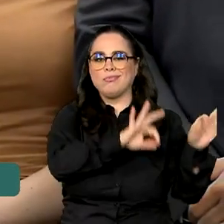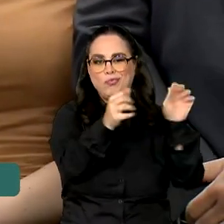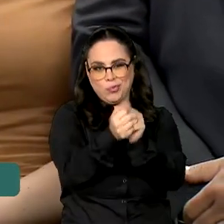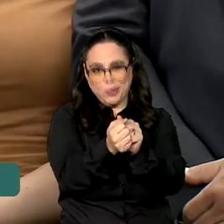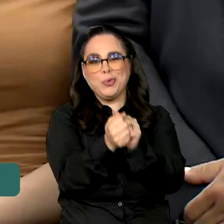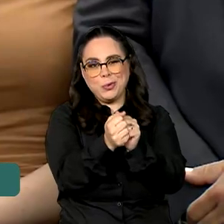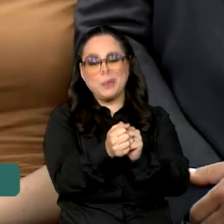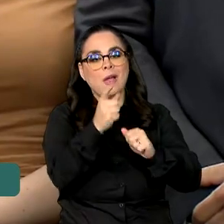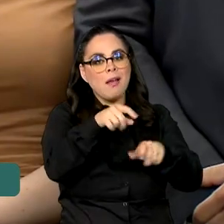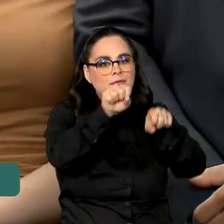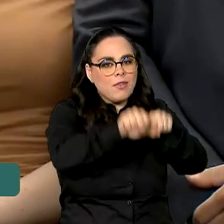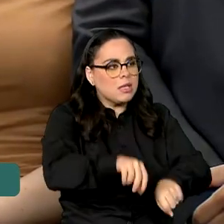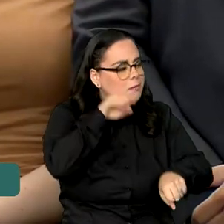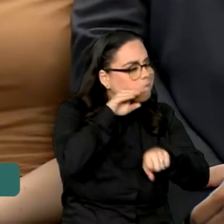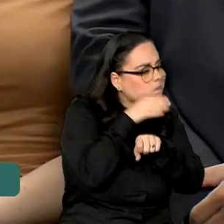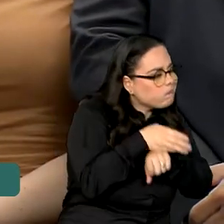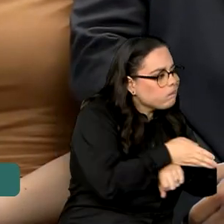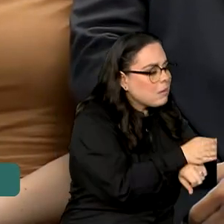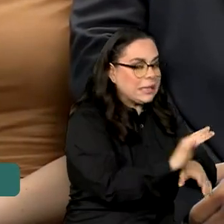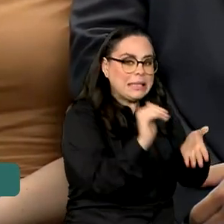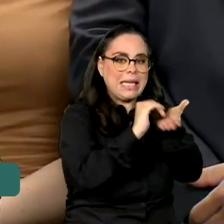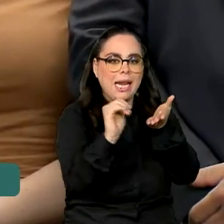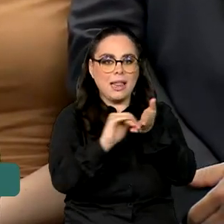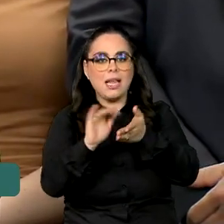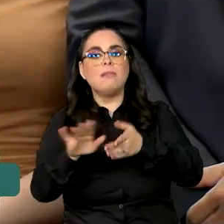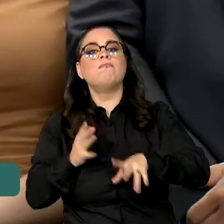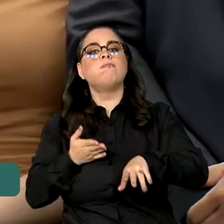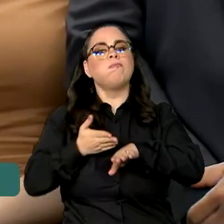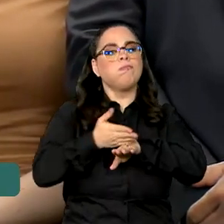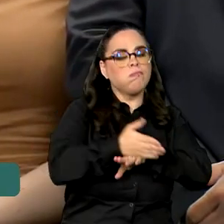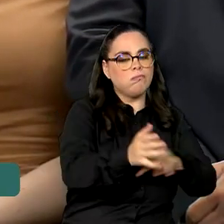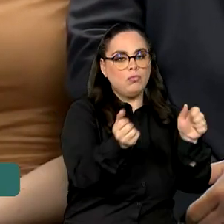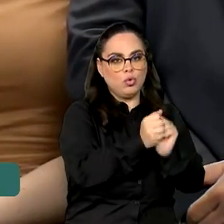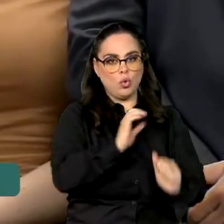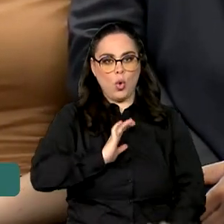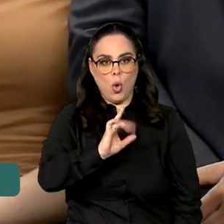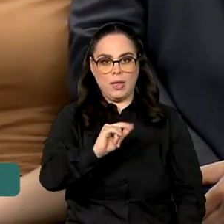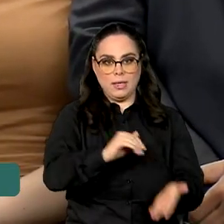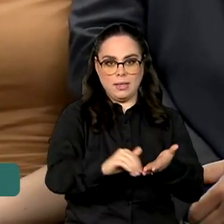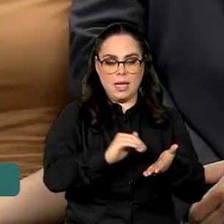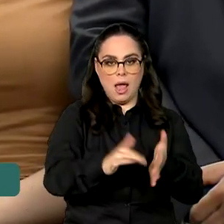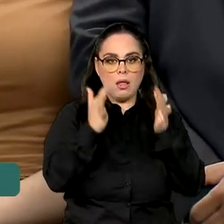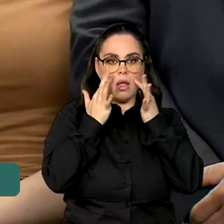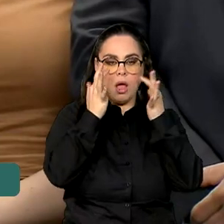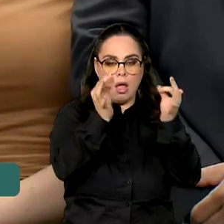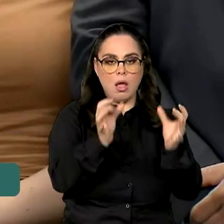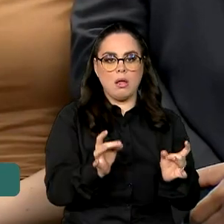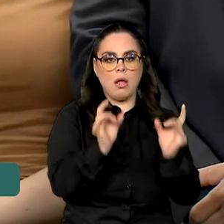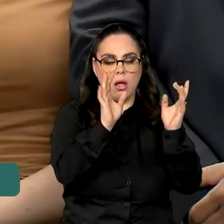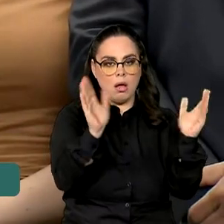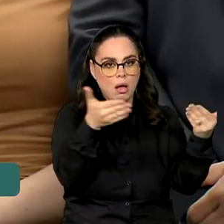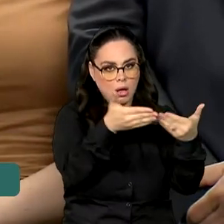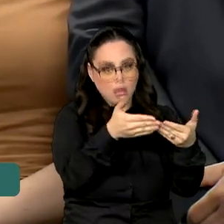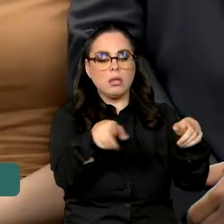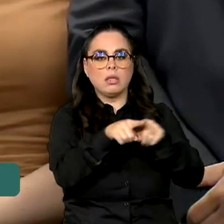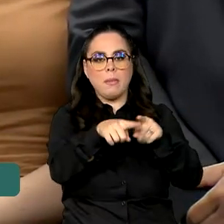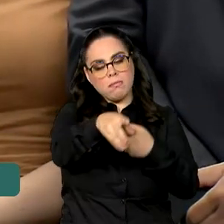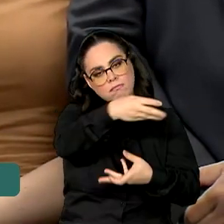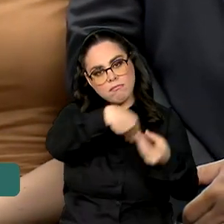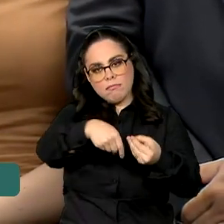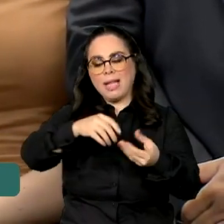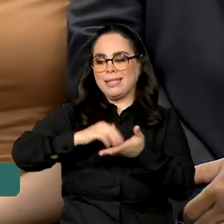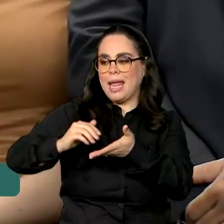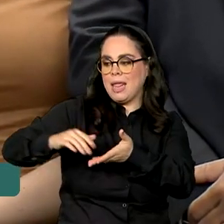visitas em que eh nossas secretarias né com a coordenação do secretário de atenção especializada mas também envolvendo